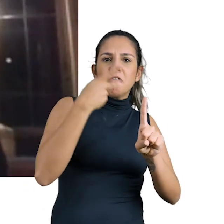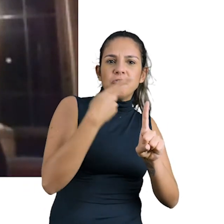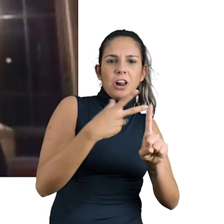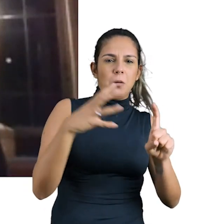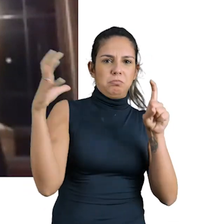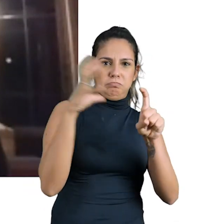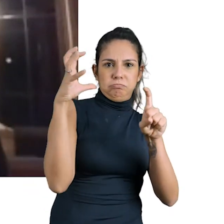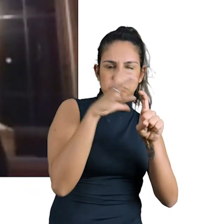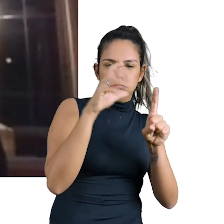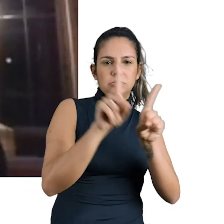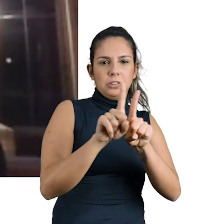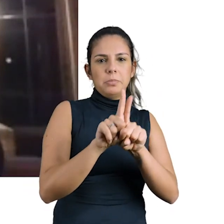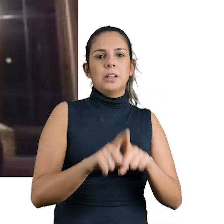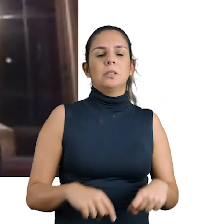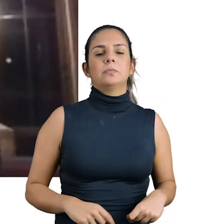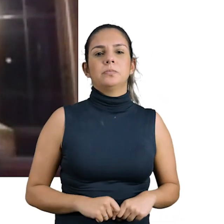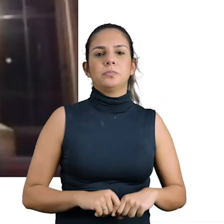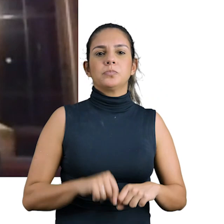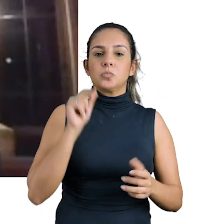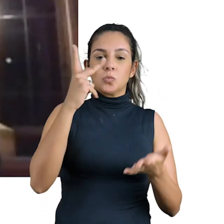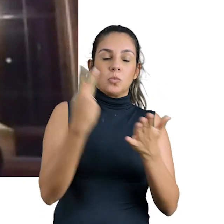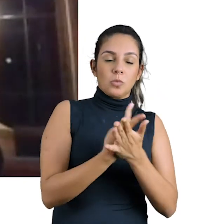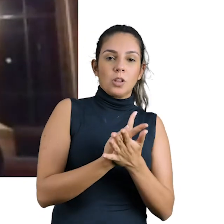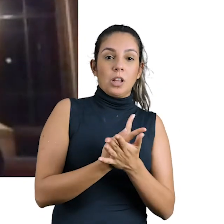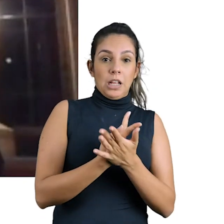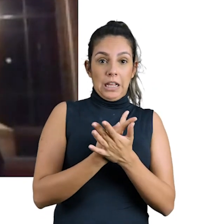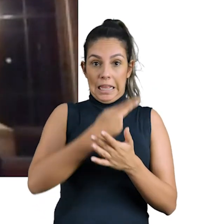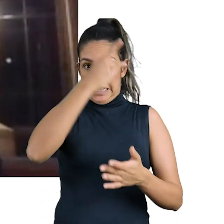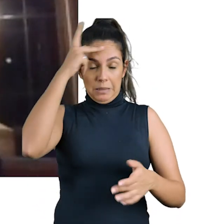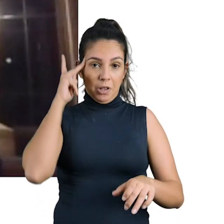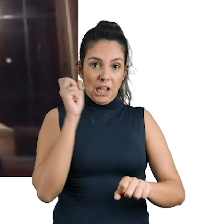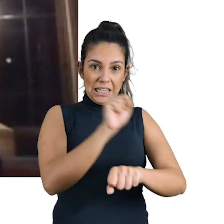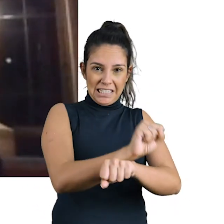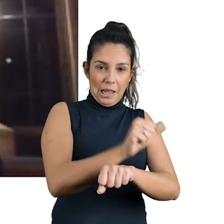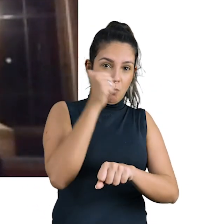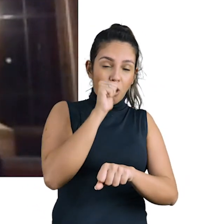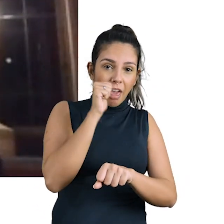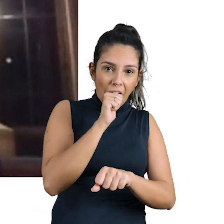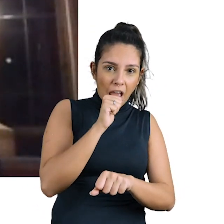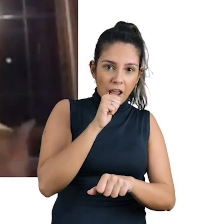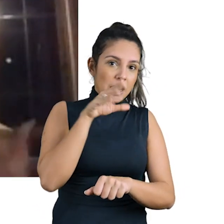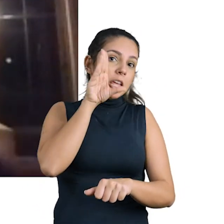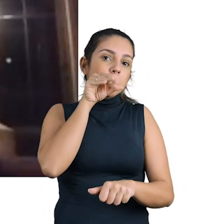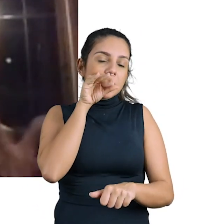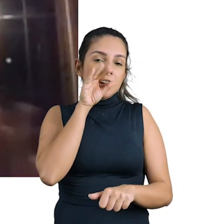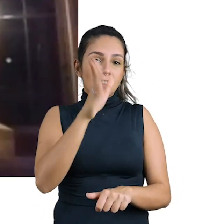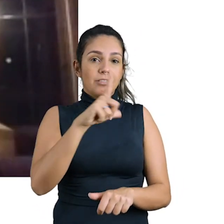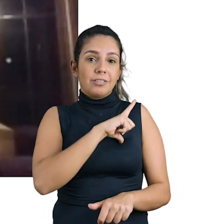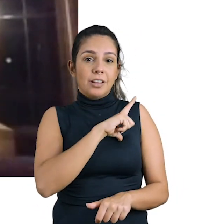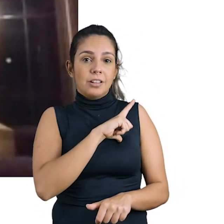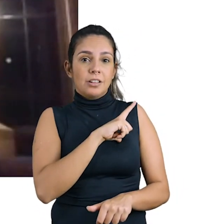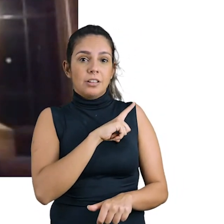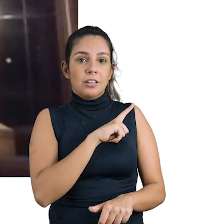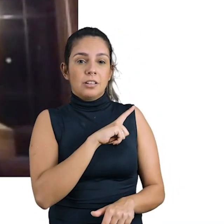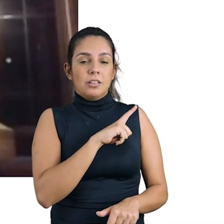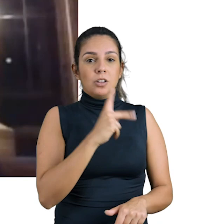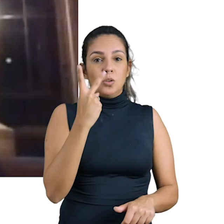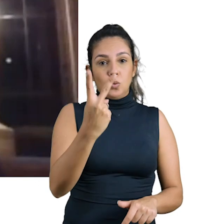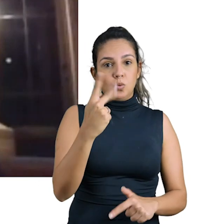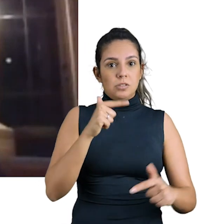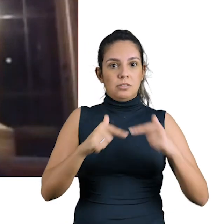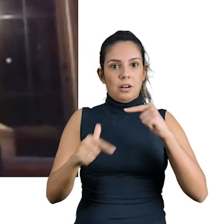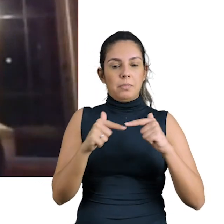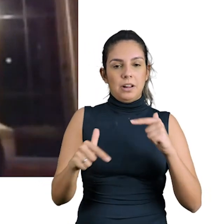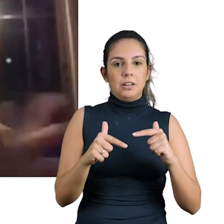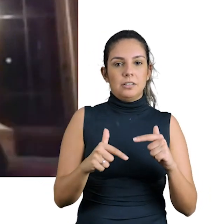assédio moral. Porque o que acontecia com as escravizadas domésticas é que elas tinham já essa dupla jornada de